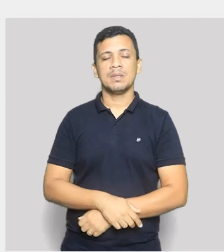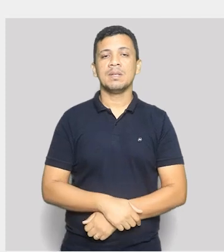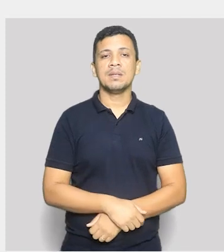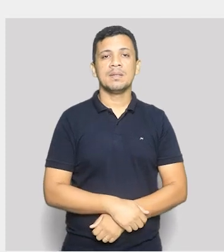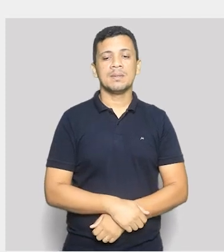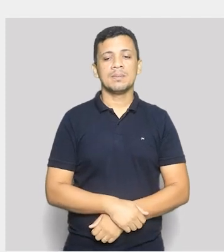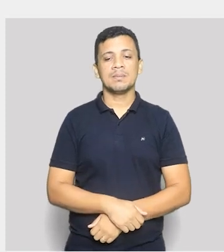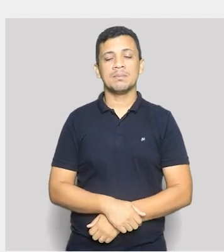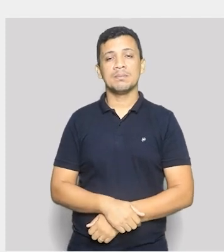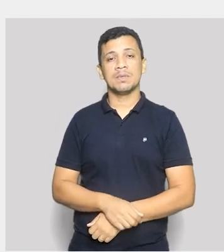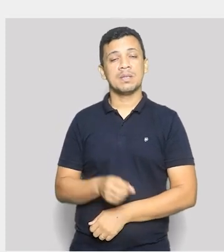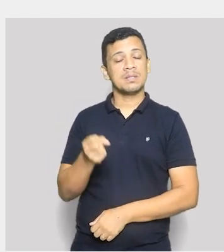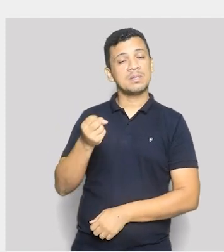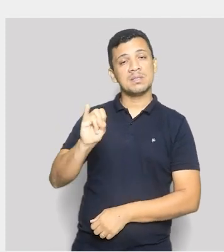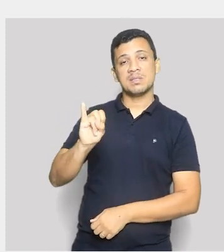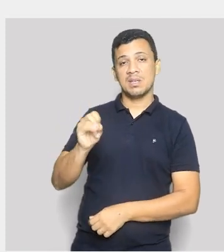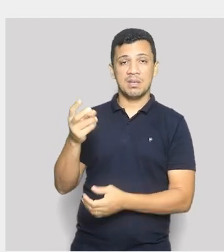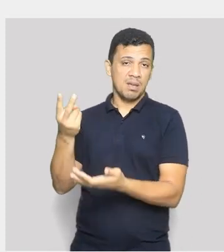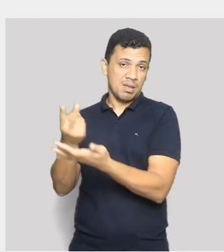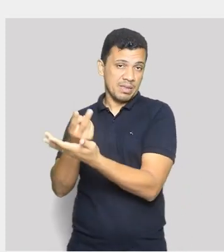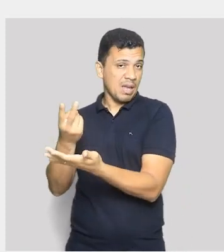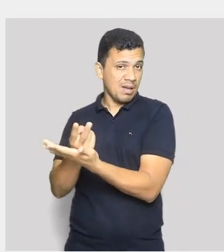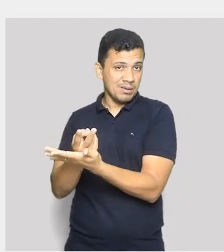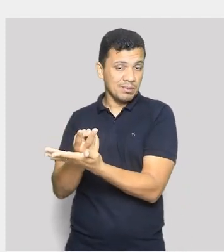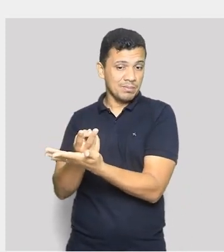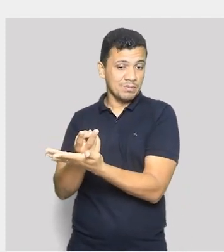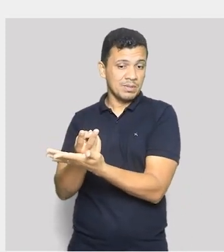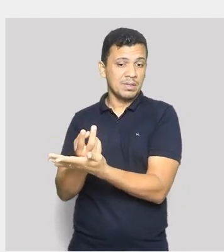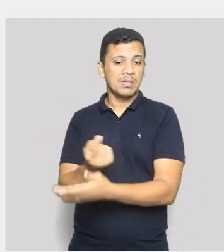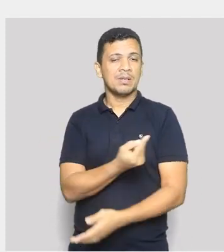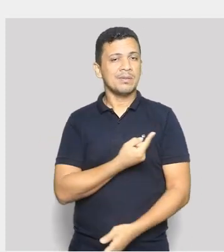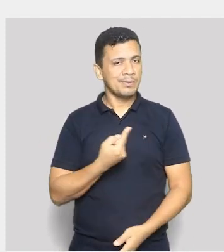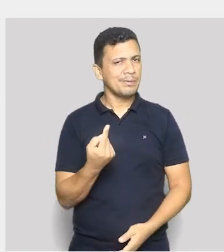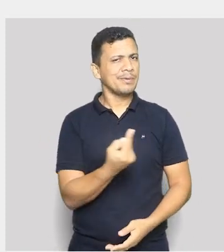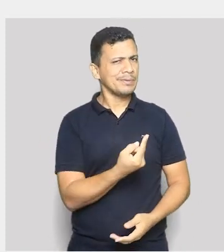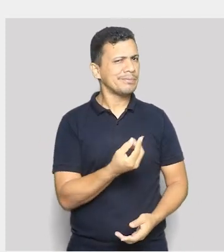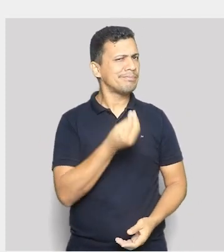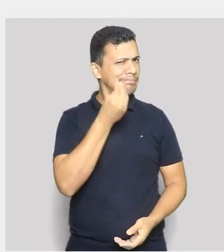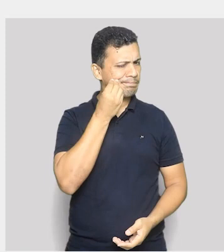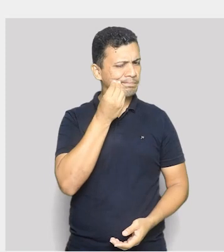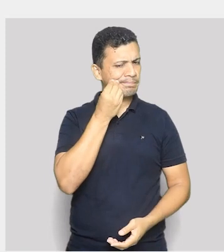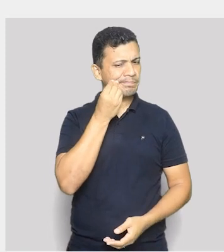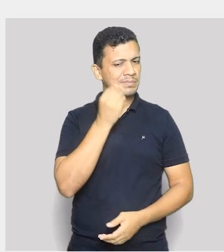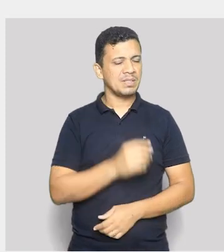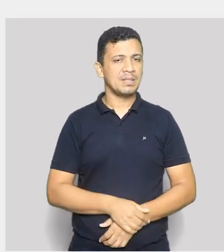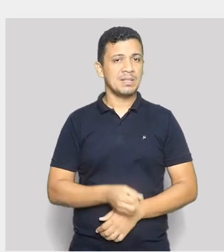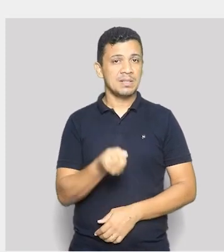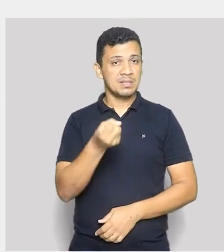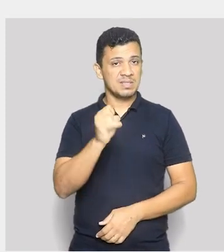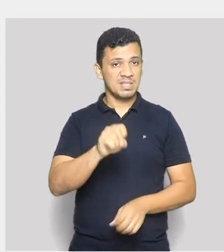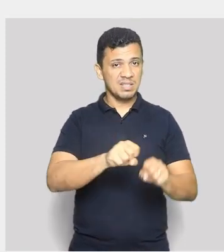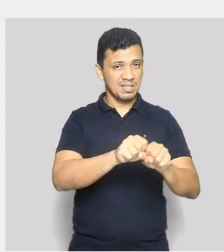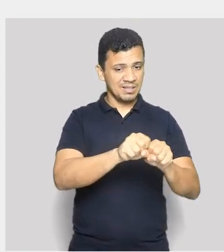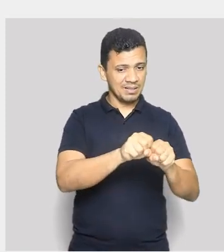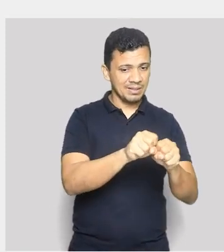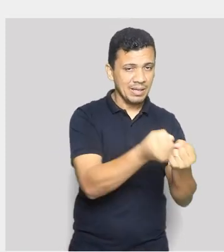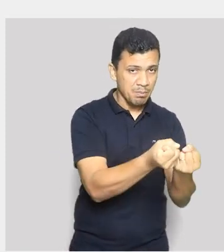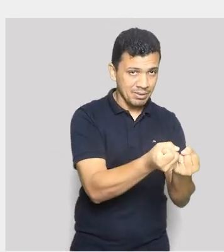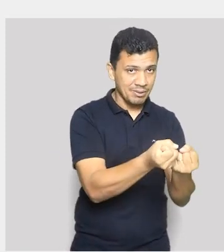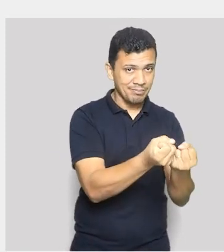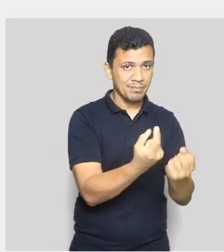frase, né? Se der errado, a gente dá um jeito. Se quebrar, a